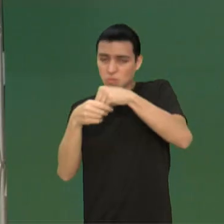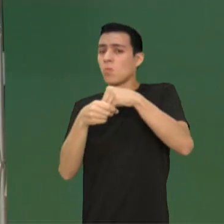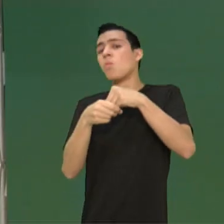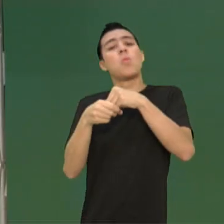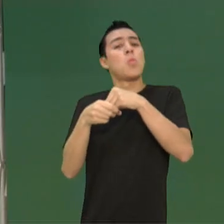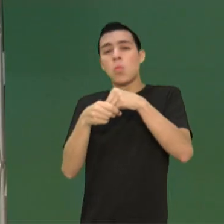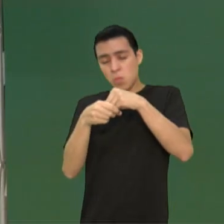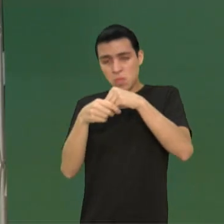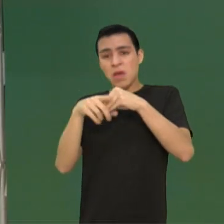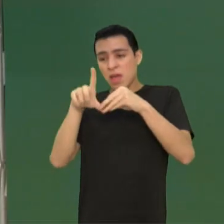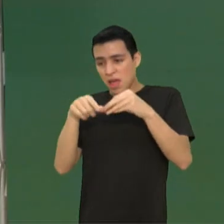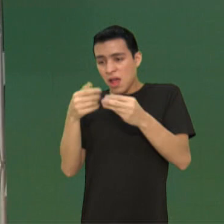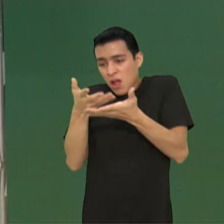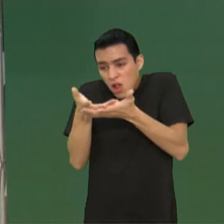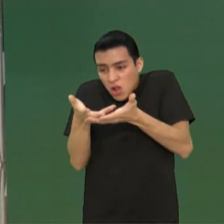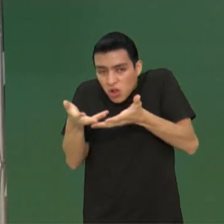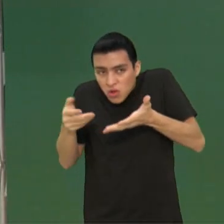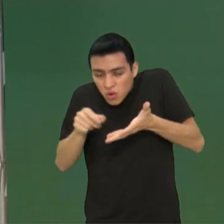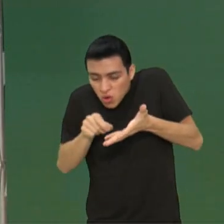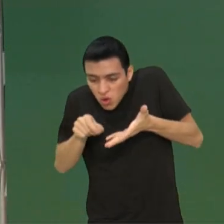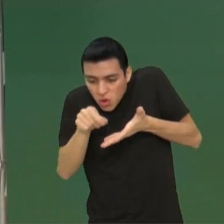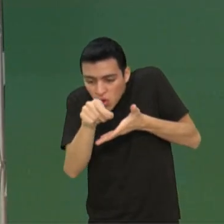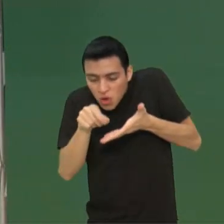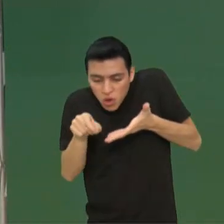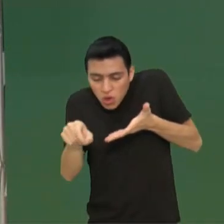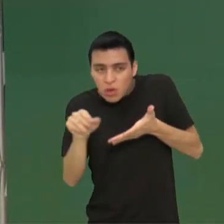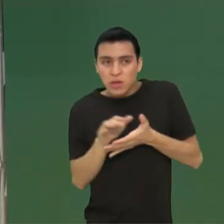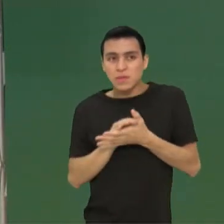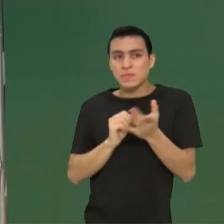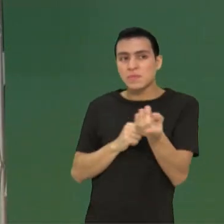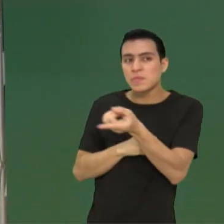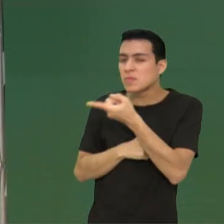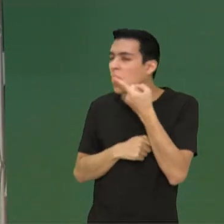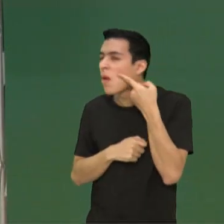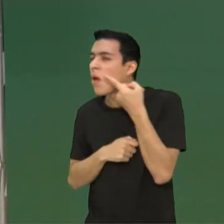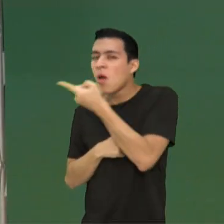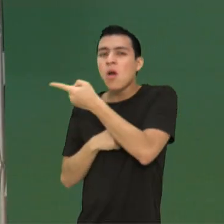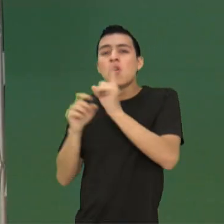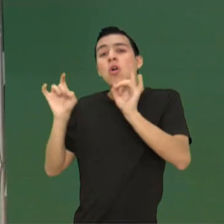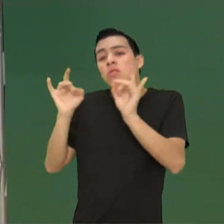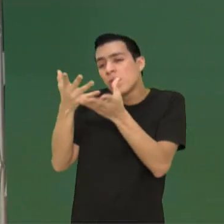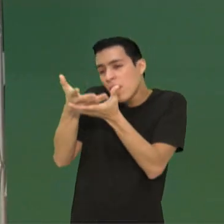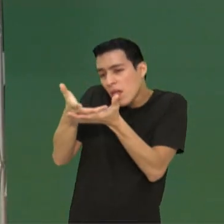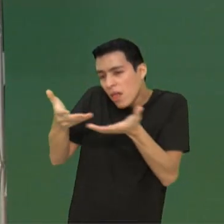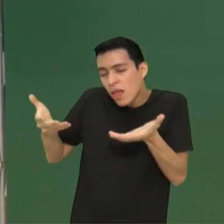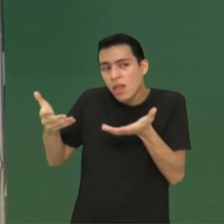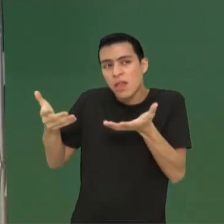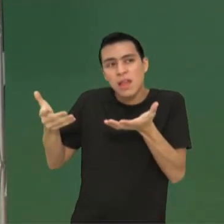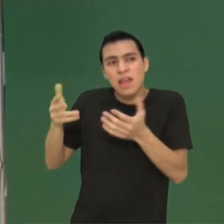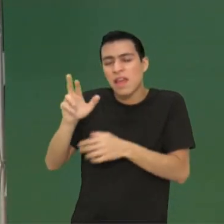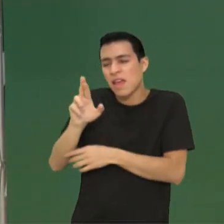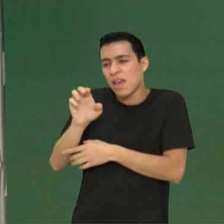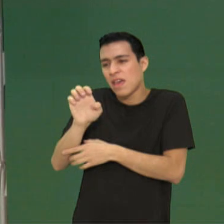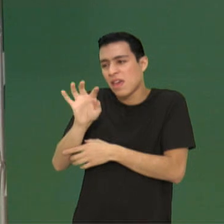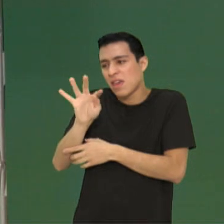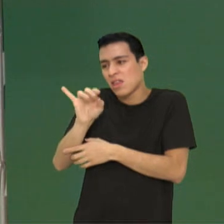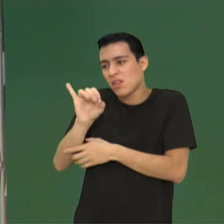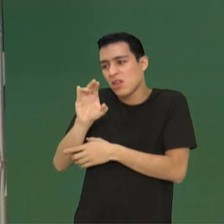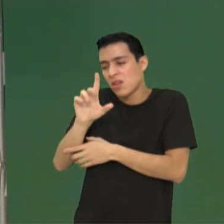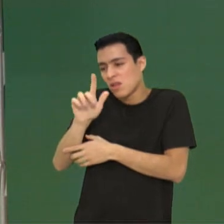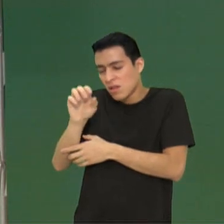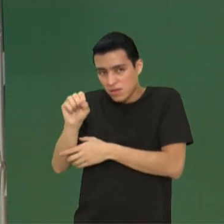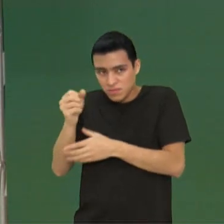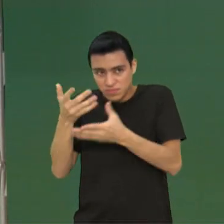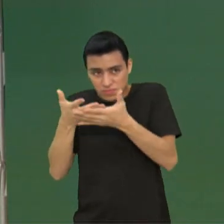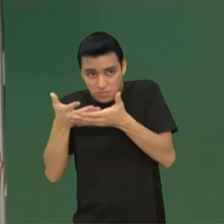feito pelos retículos. Vamos lá, uma imagem só destacando os retículos. Dois